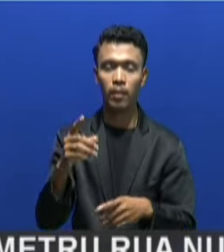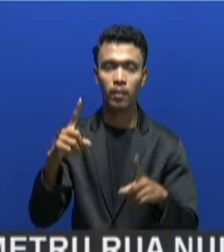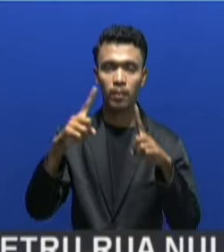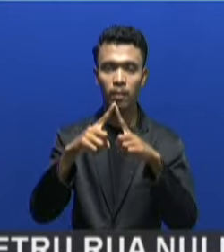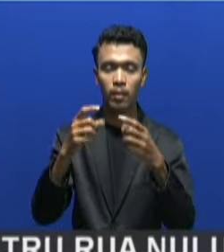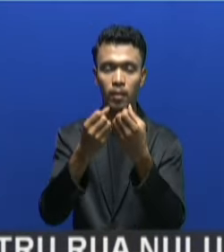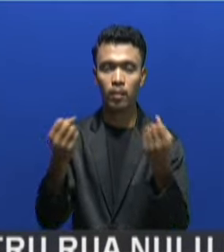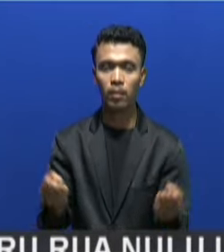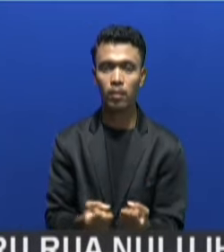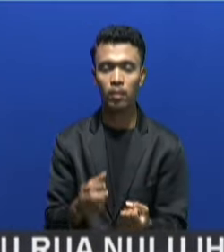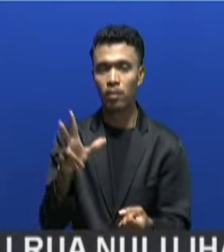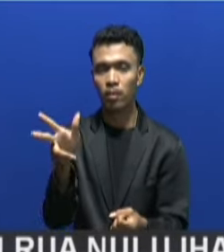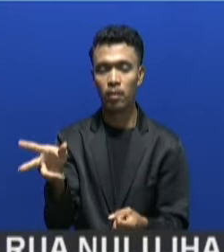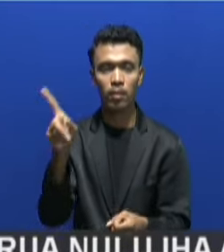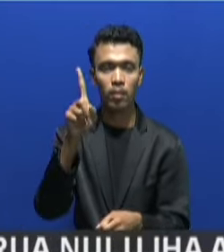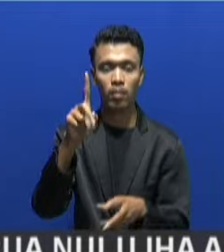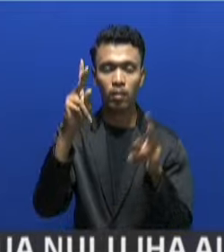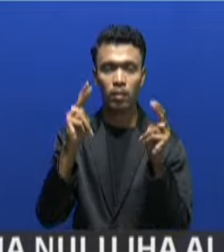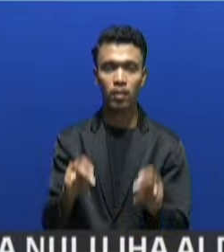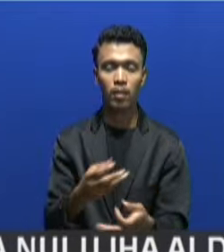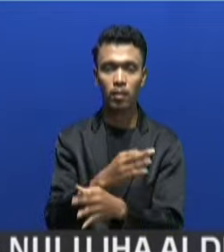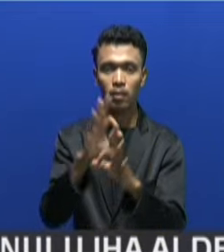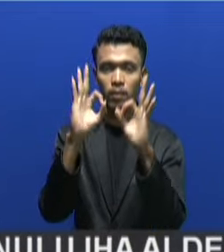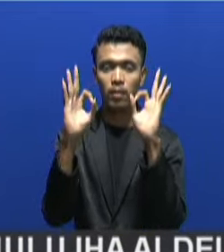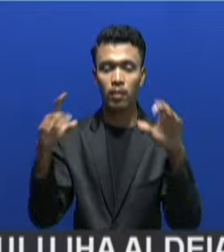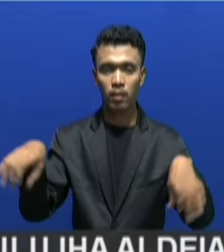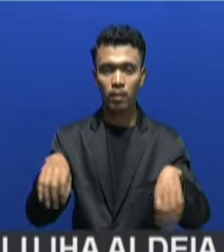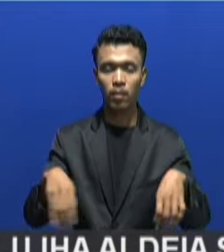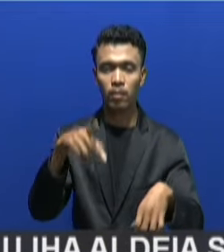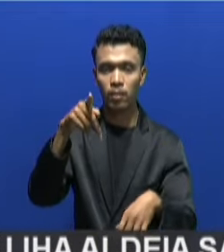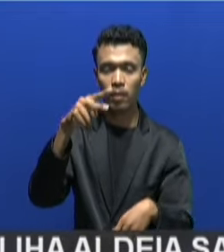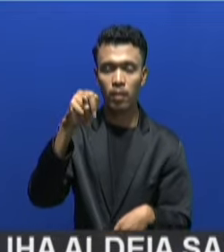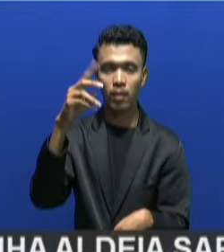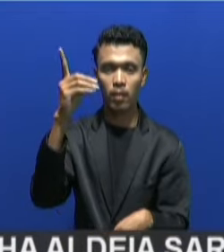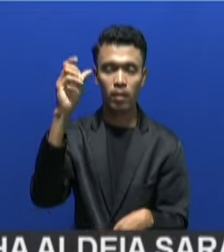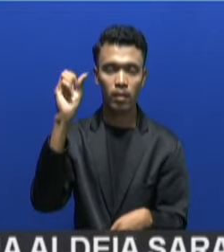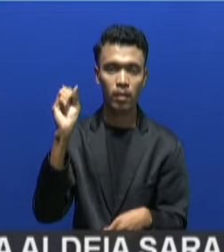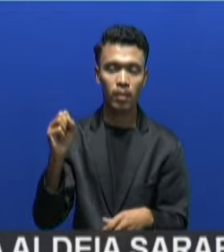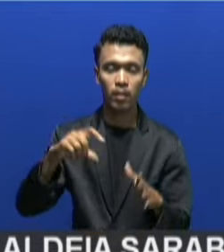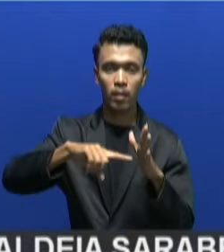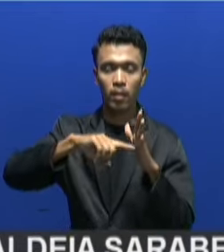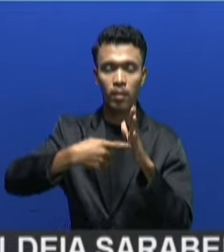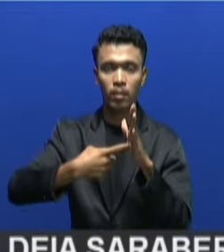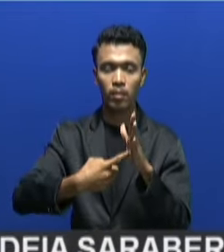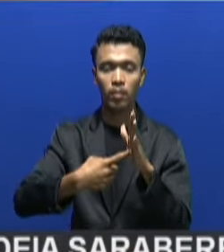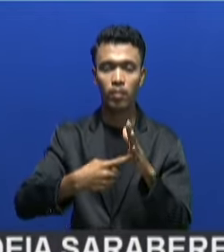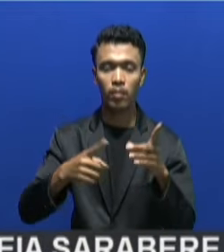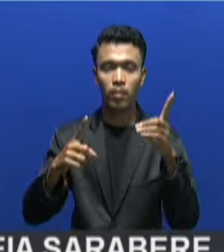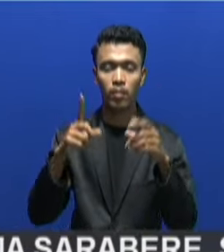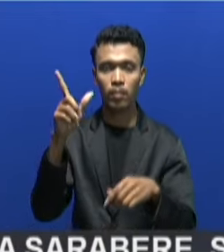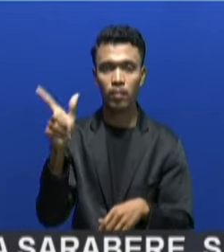basuku 31 suku ne tem que finalizar na projeto PNDES a Rússia, projeto né